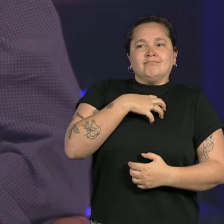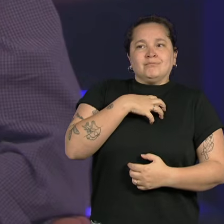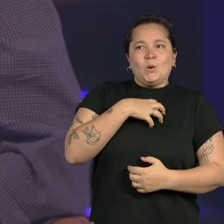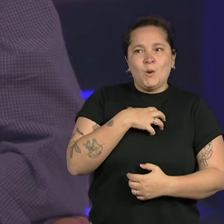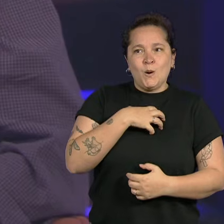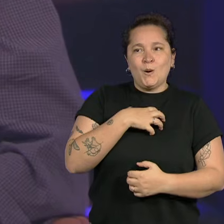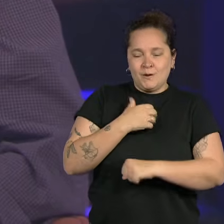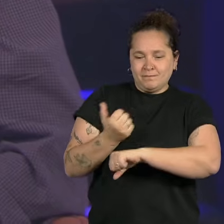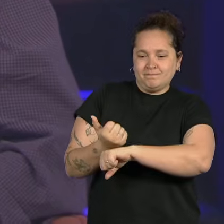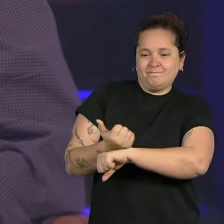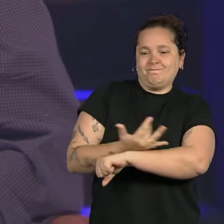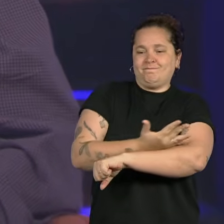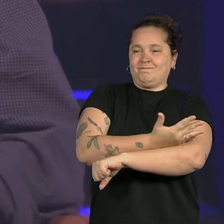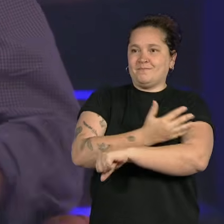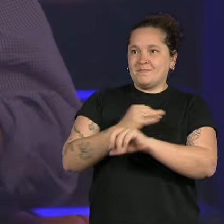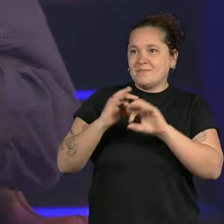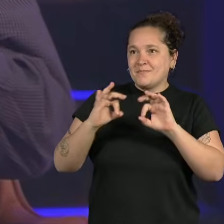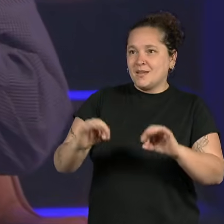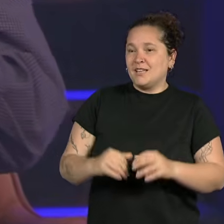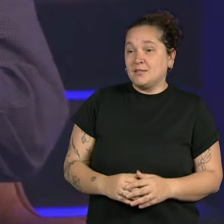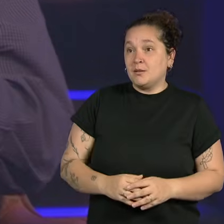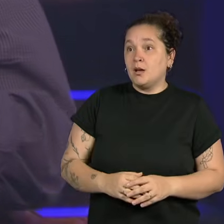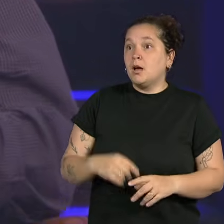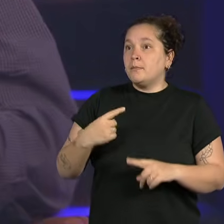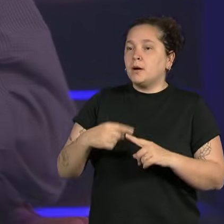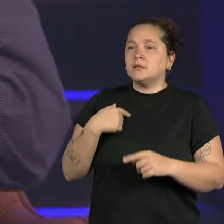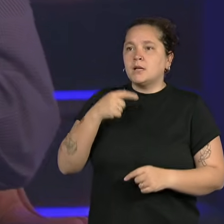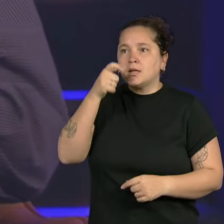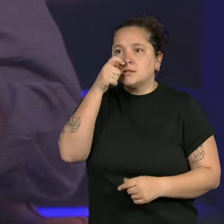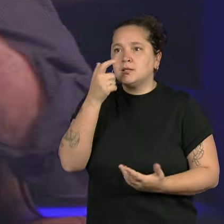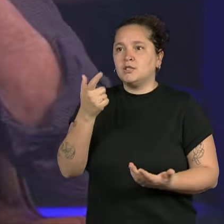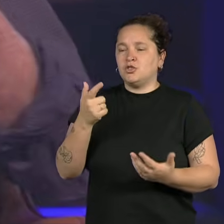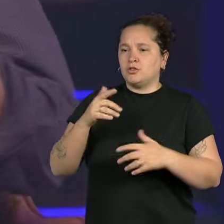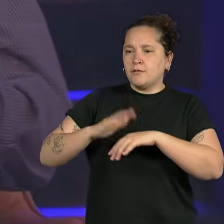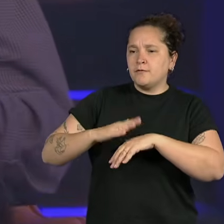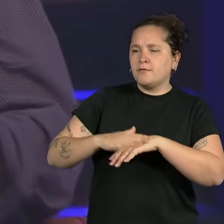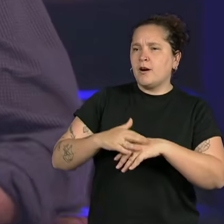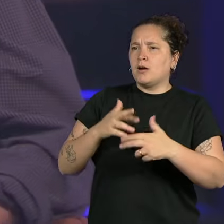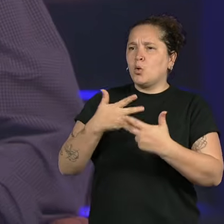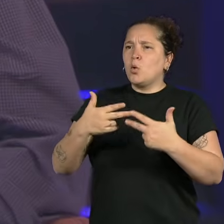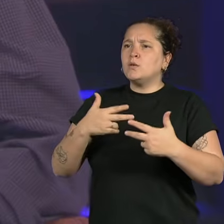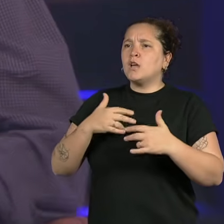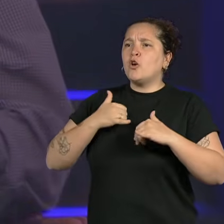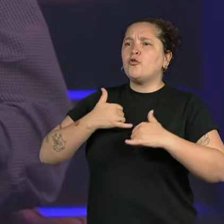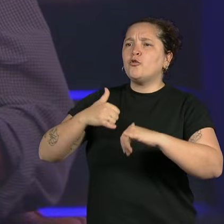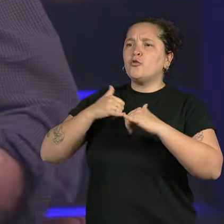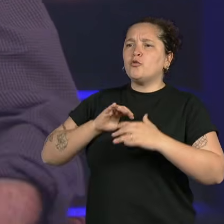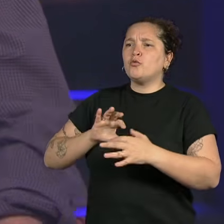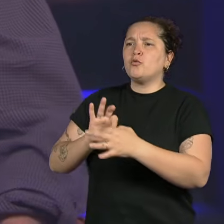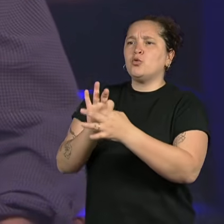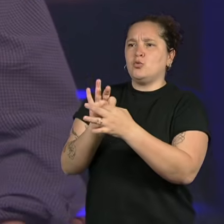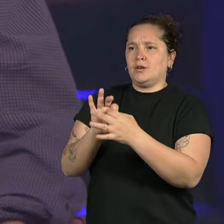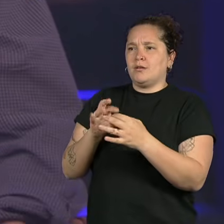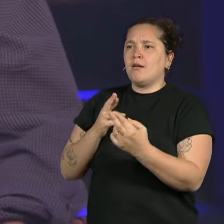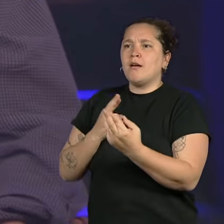Quando a gente percebe que aquilo que a gente assiste, o que a gente frui, que a gente de alguma forma se relaciona ou faz,